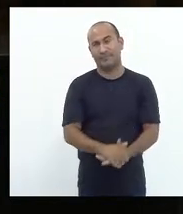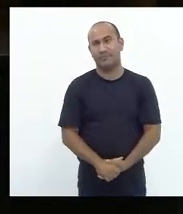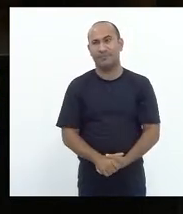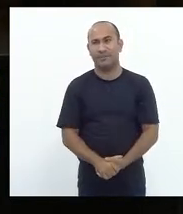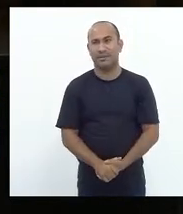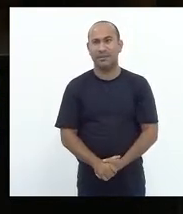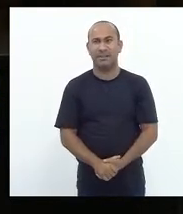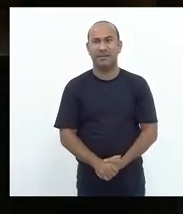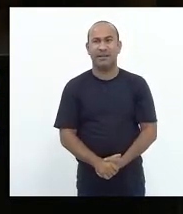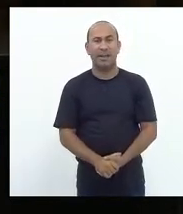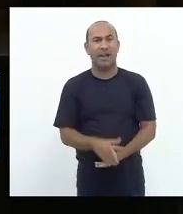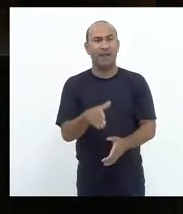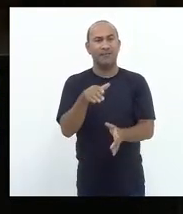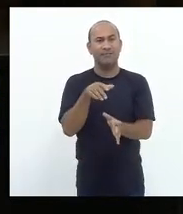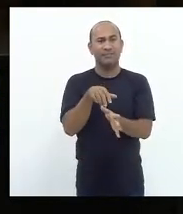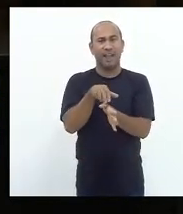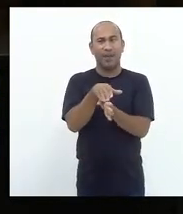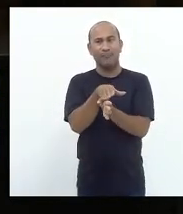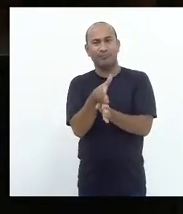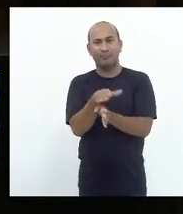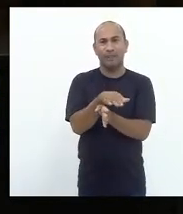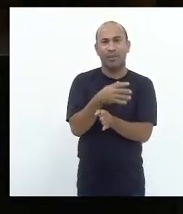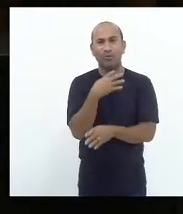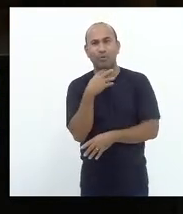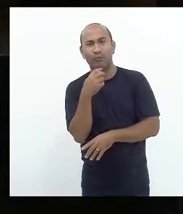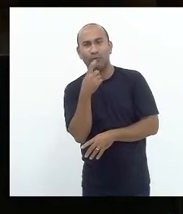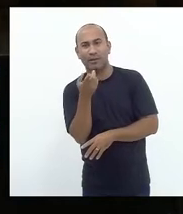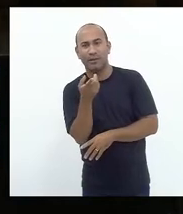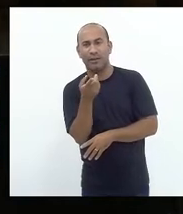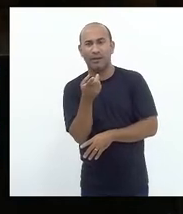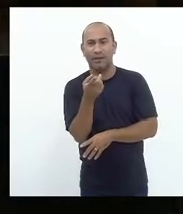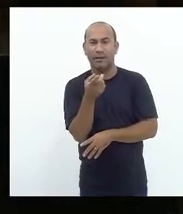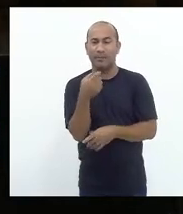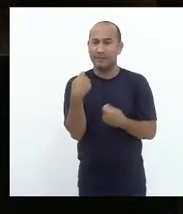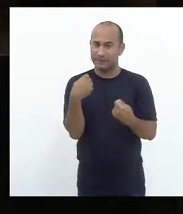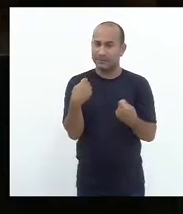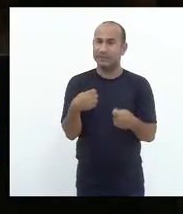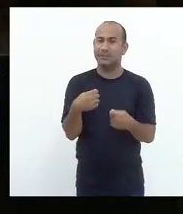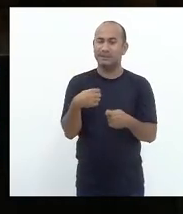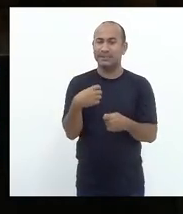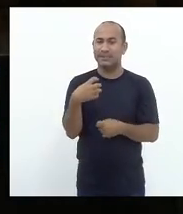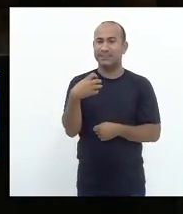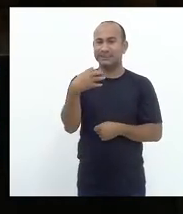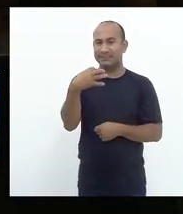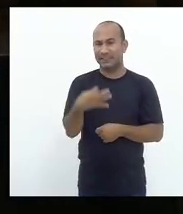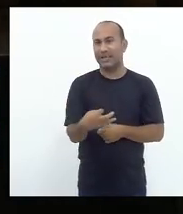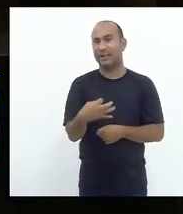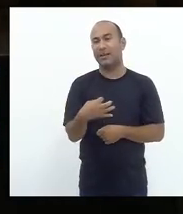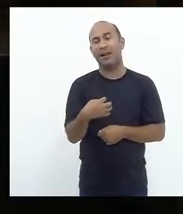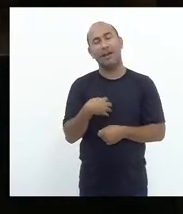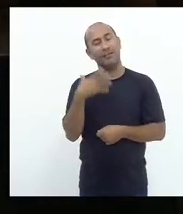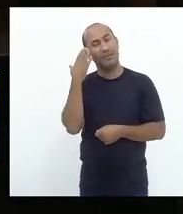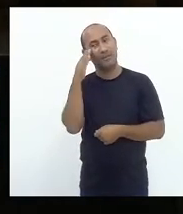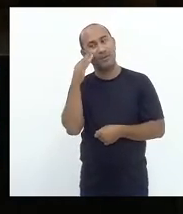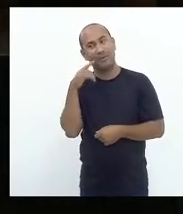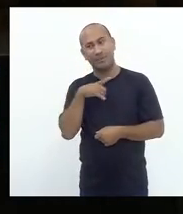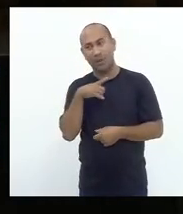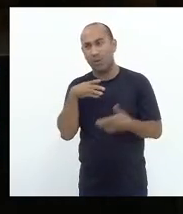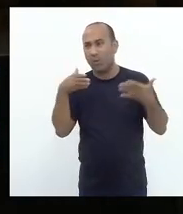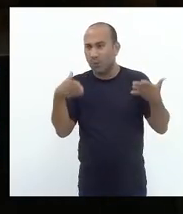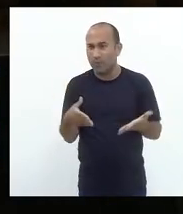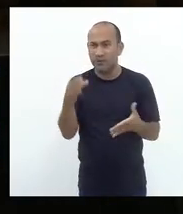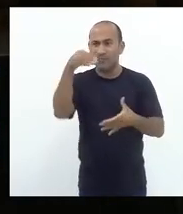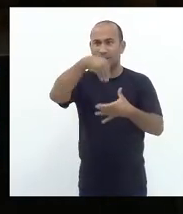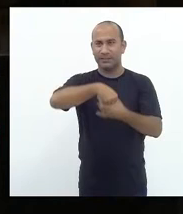Que isso? Ficar em cima do muro? Quem fica em cima do muro não bota os pés no chão. É a impressão que eu tenho nessa casa hoje, foi dessa